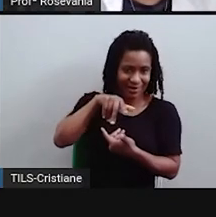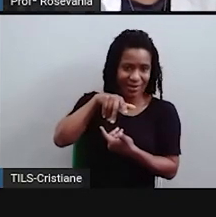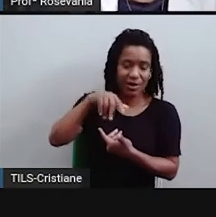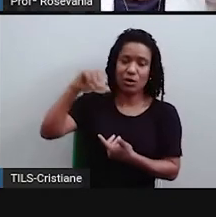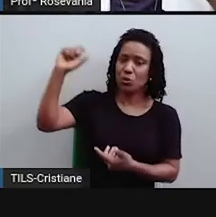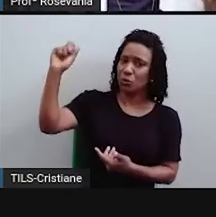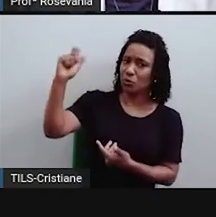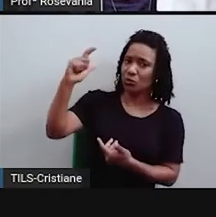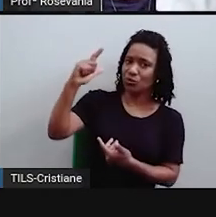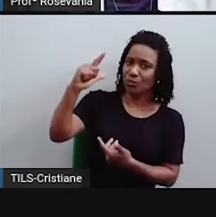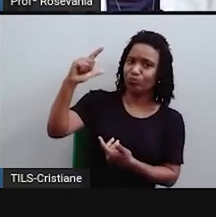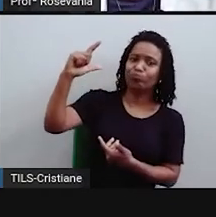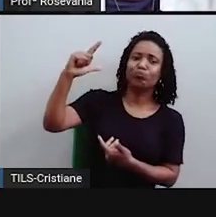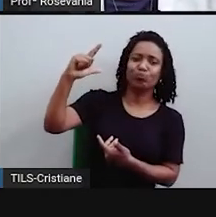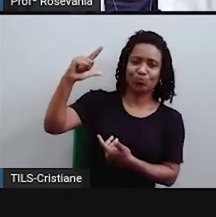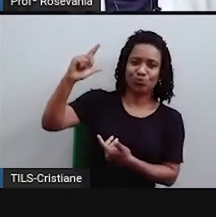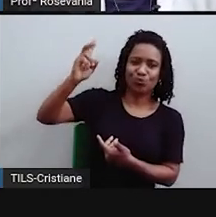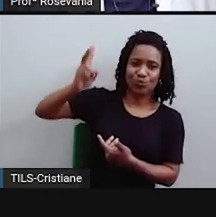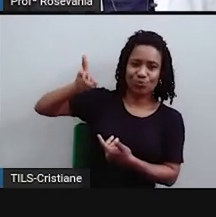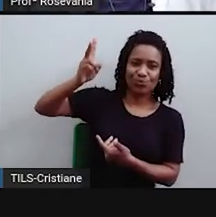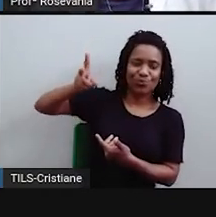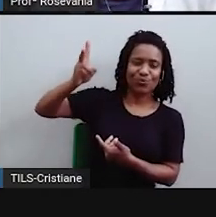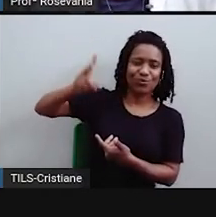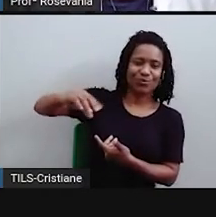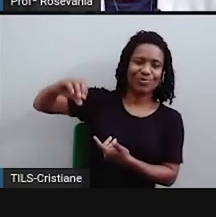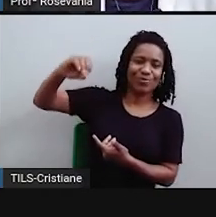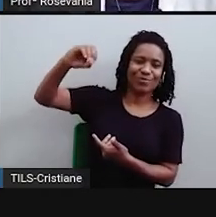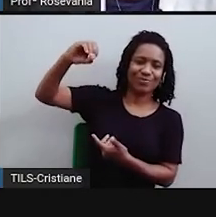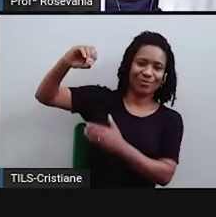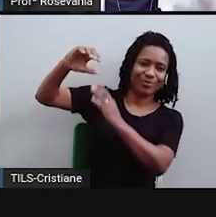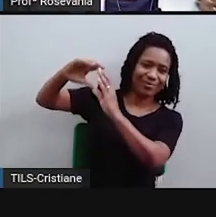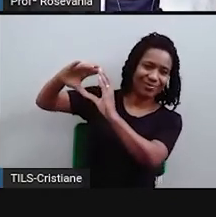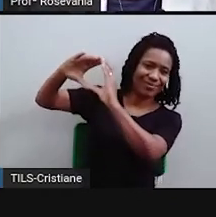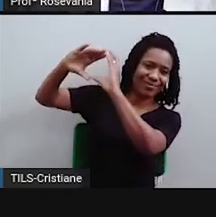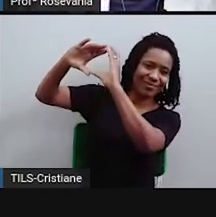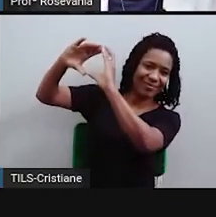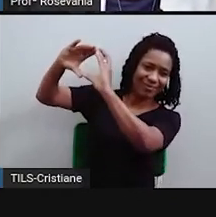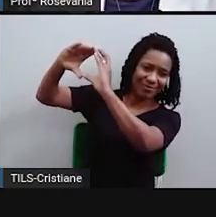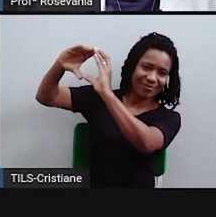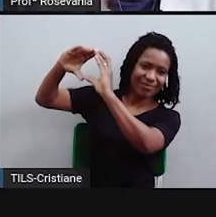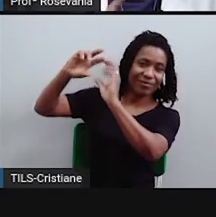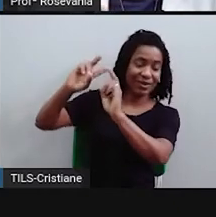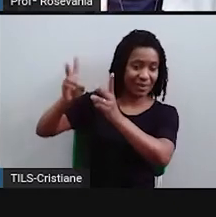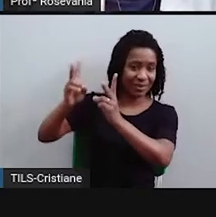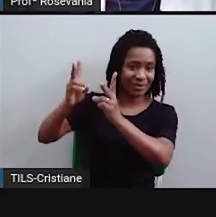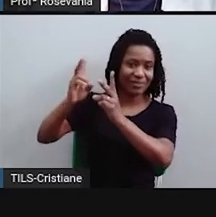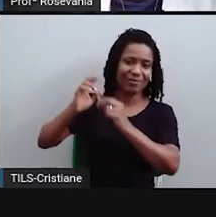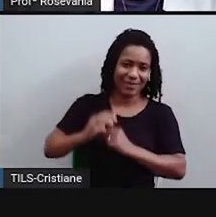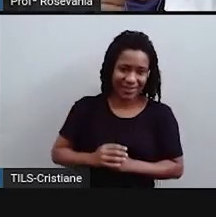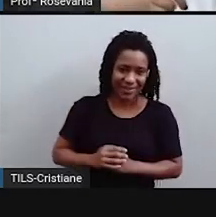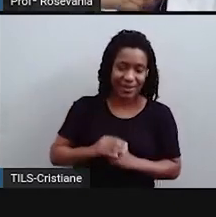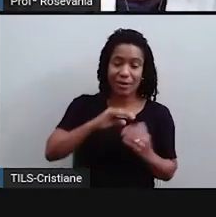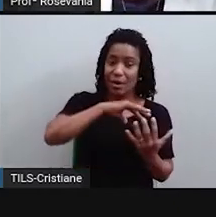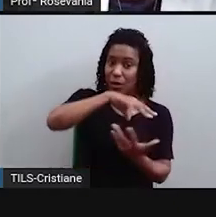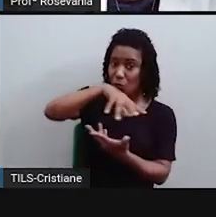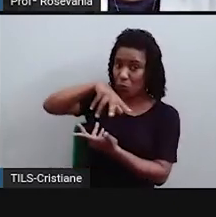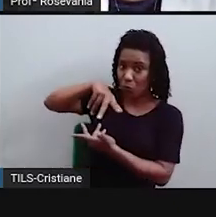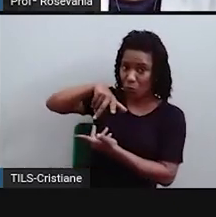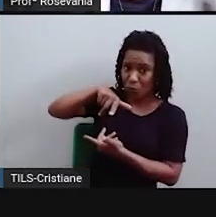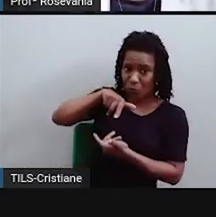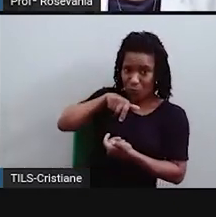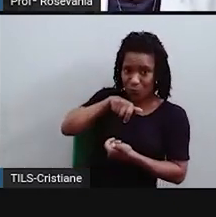com a Terra. E aí eu tenho a impressão que o Sol está se movimentando. Mas não tá, é a gente que está dando uma volta em